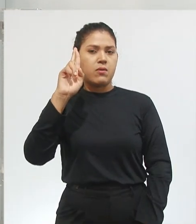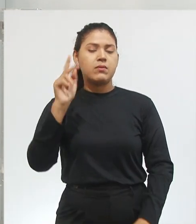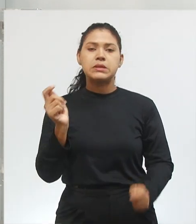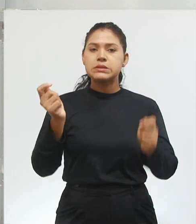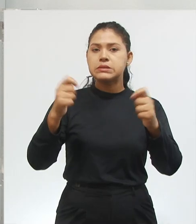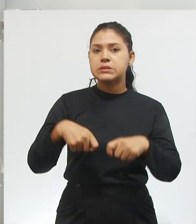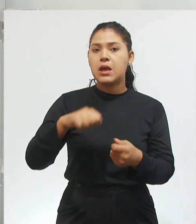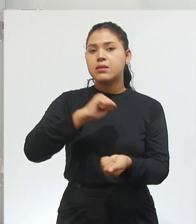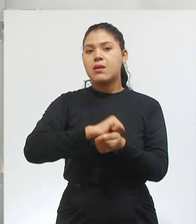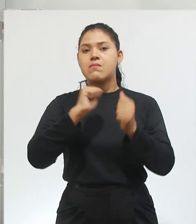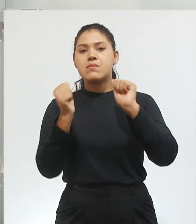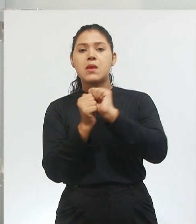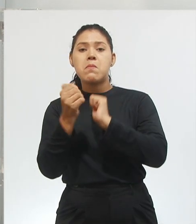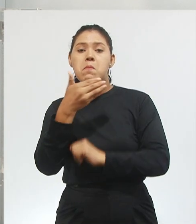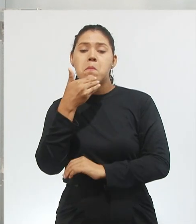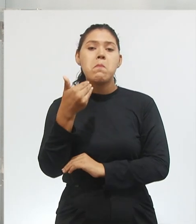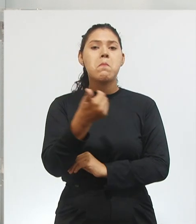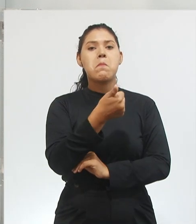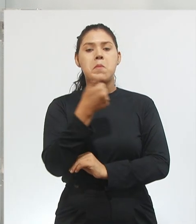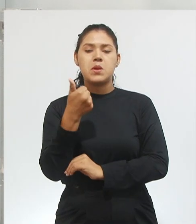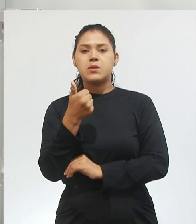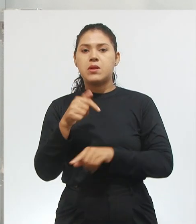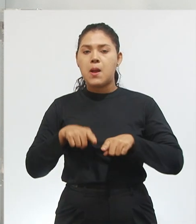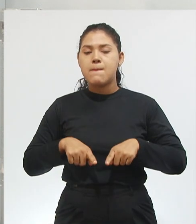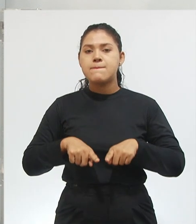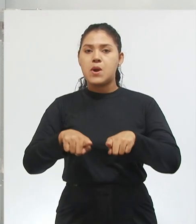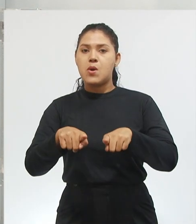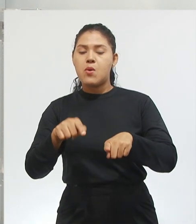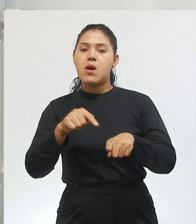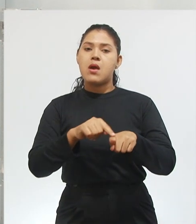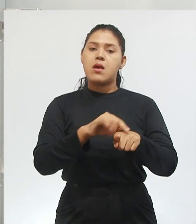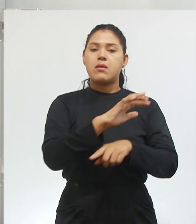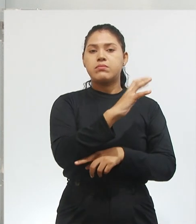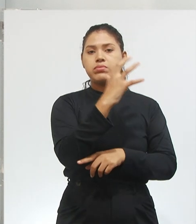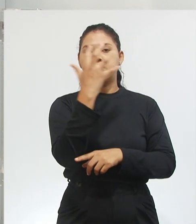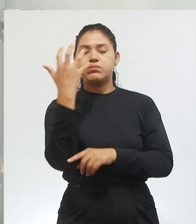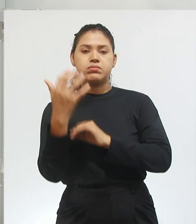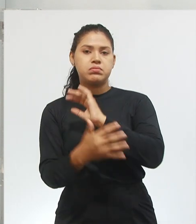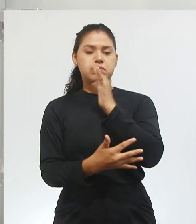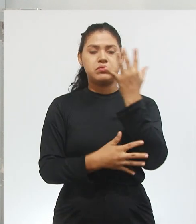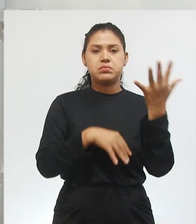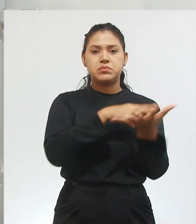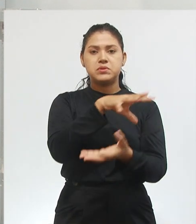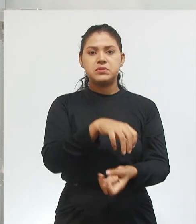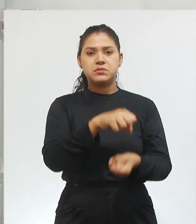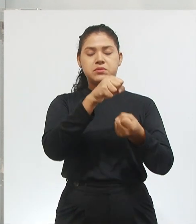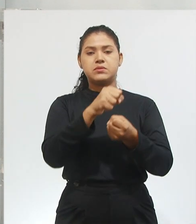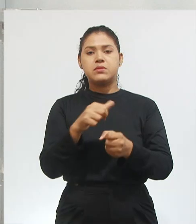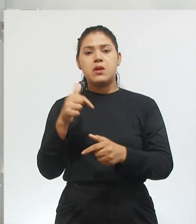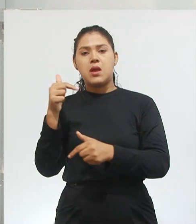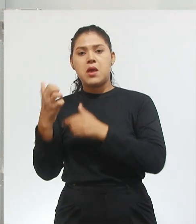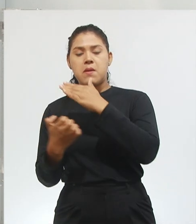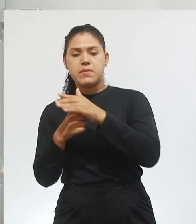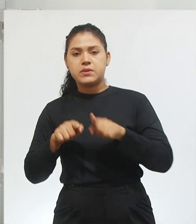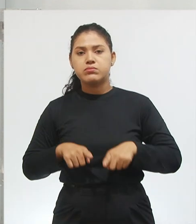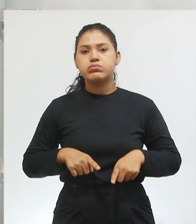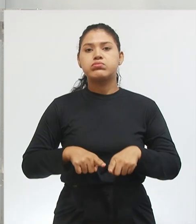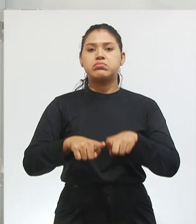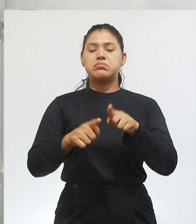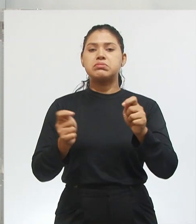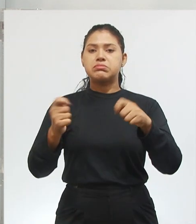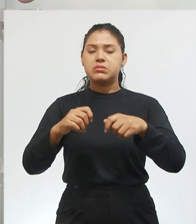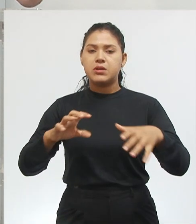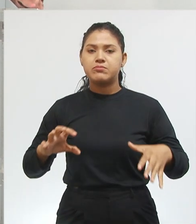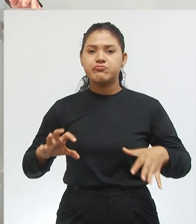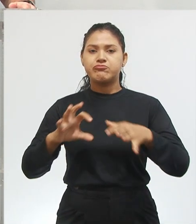pode tratar aí essas duas vertentes de forma interrelacionadas de forma que elas se complementem